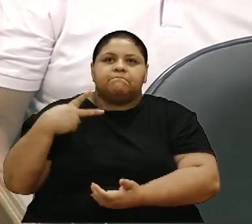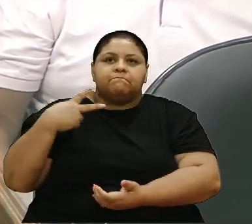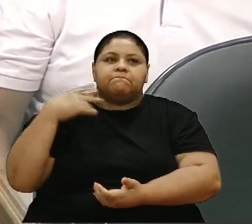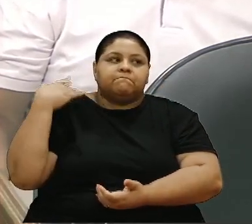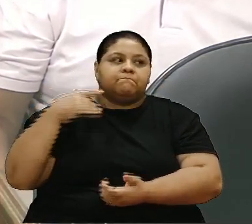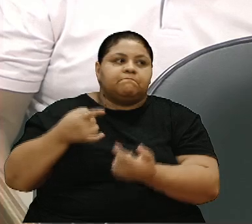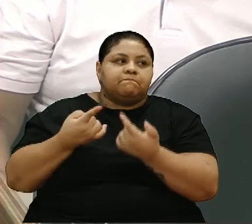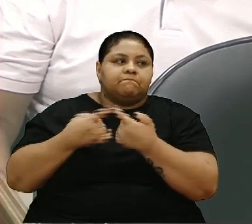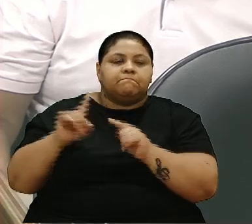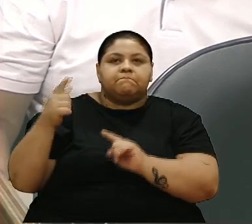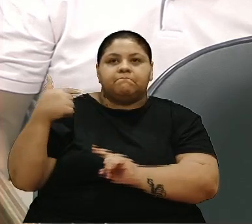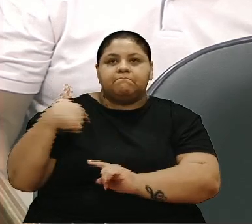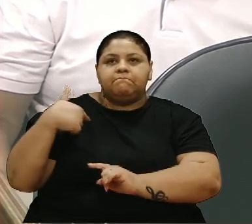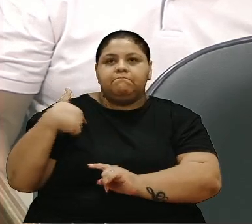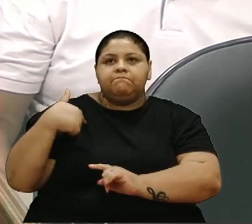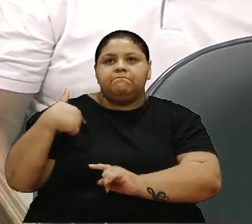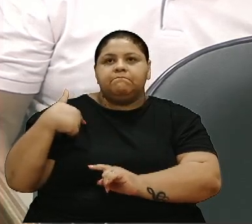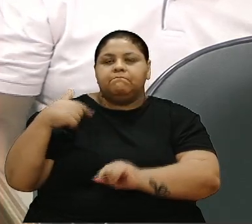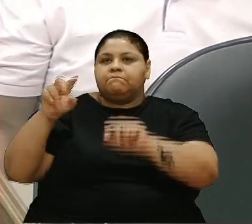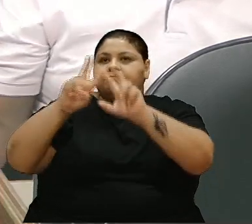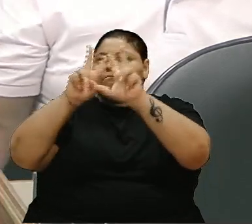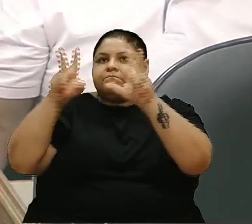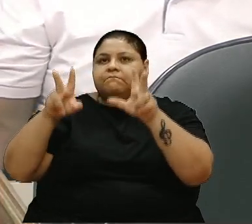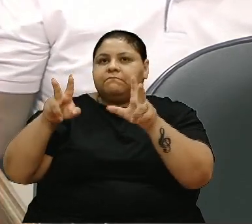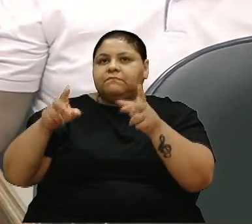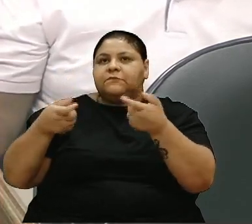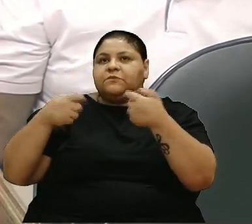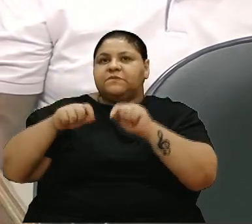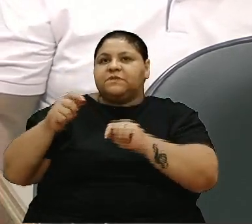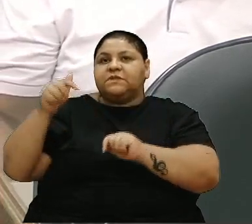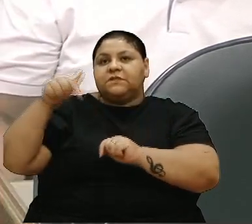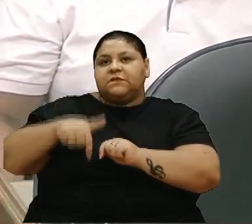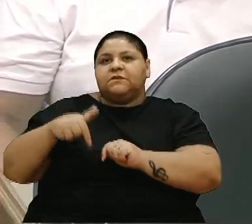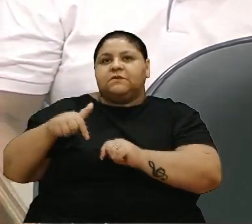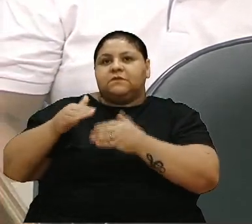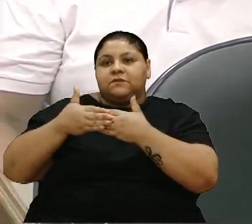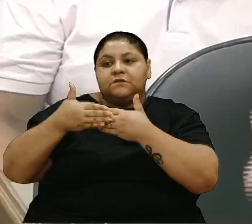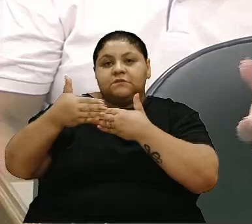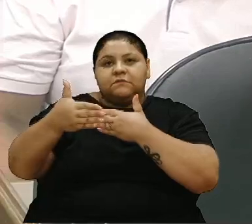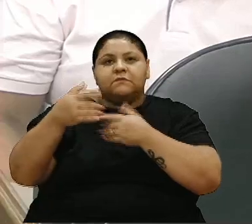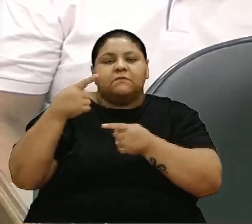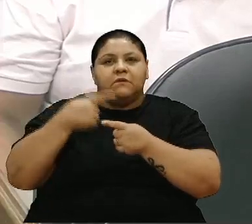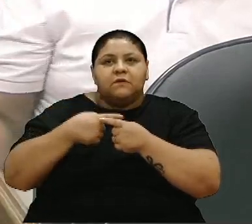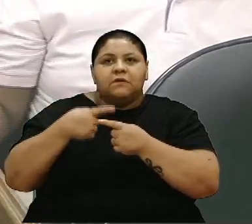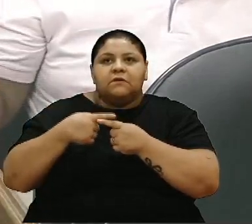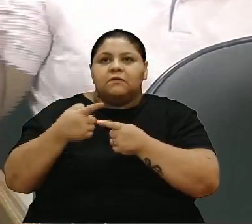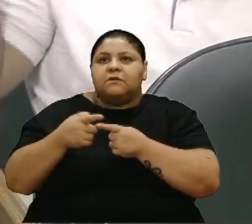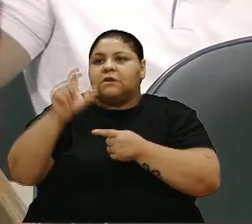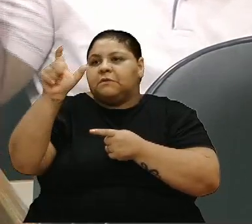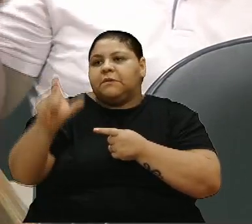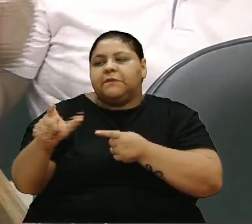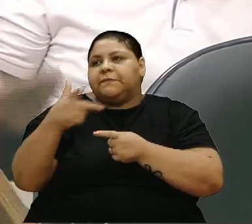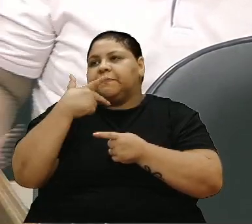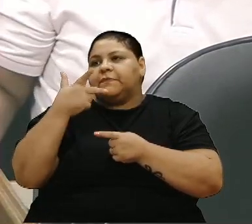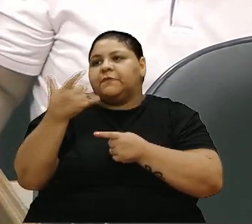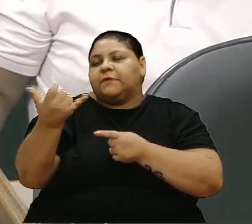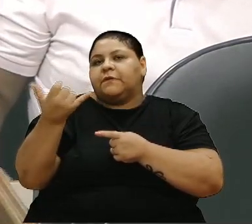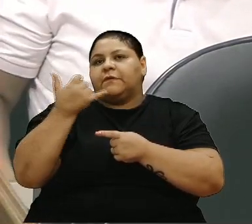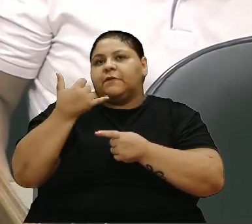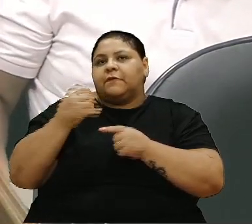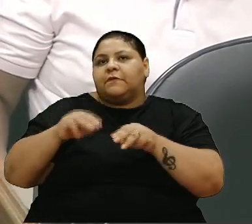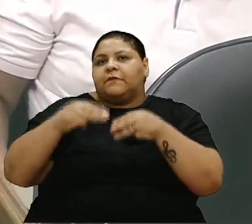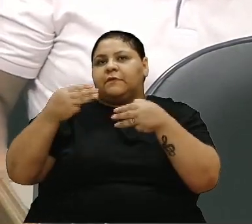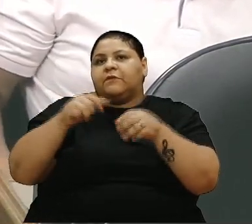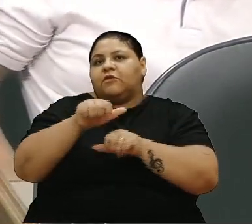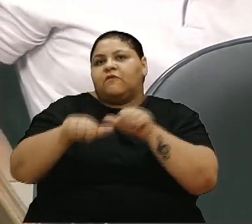mim é uma pauta que nem deveria ter vindo para casa sobre o adiamento, até como o pessoal fala que essa moção de repúdio não vai